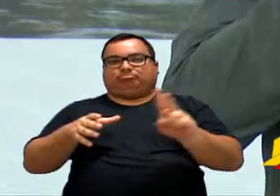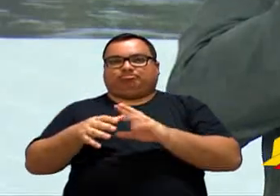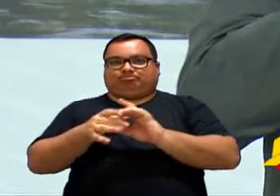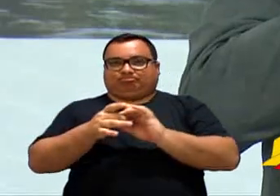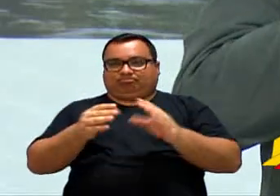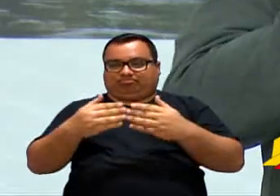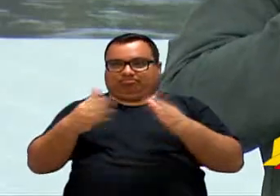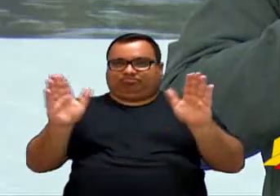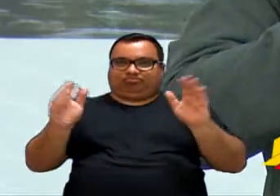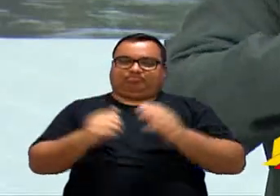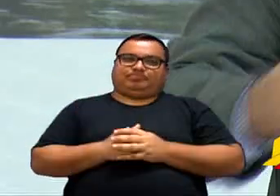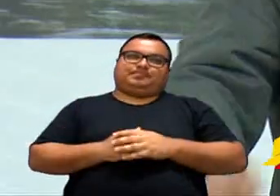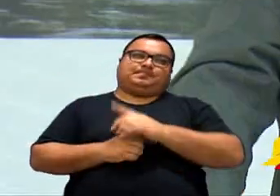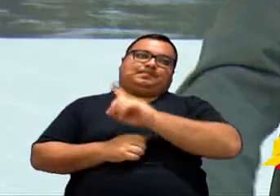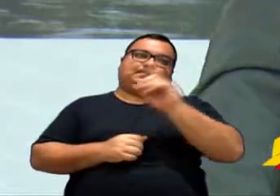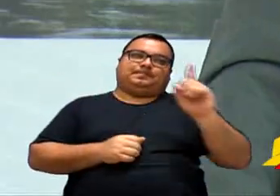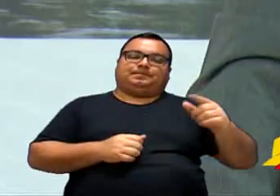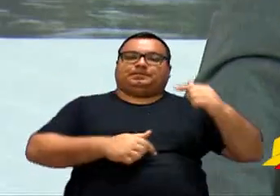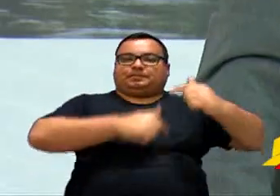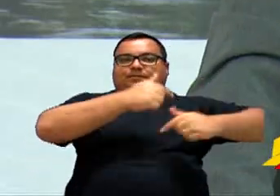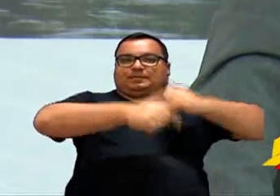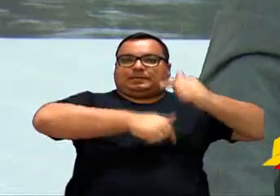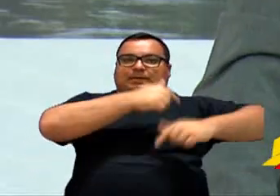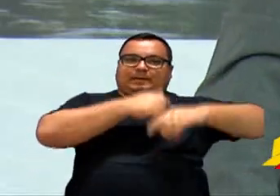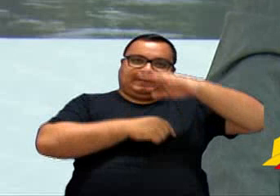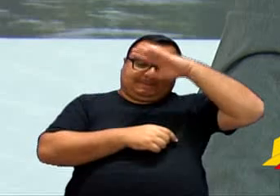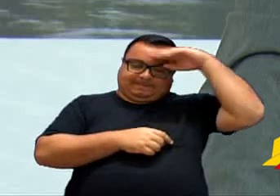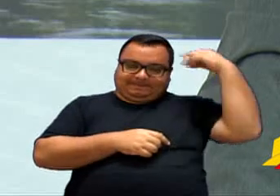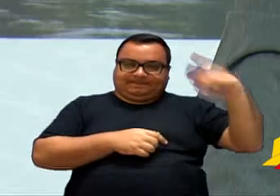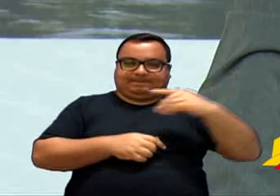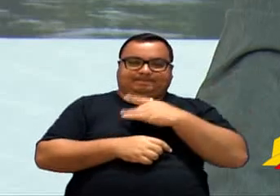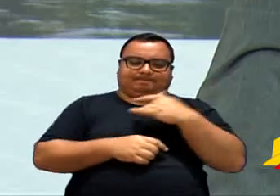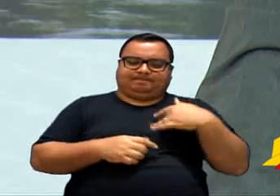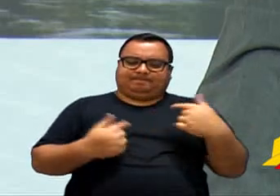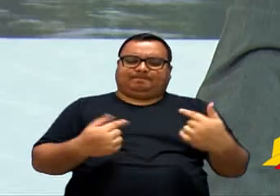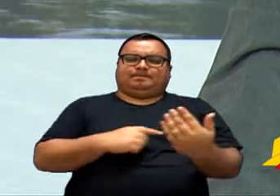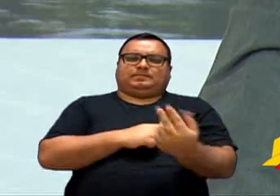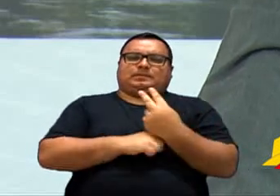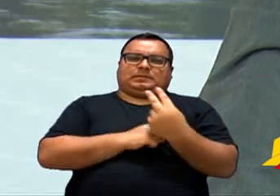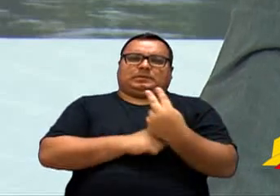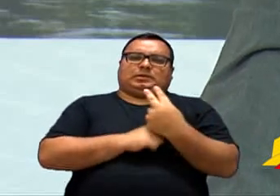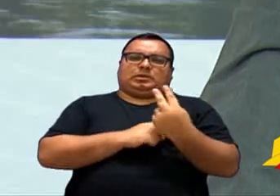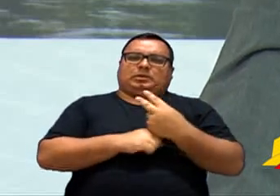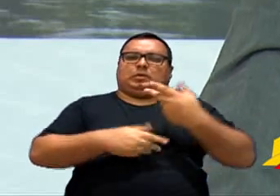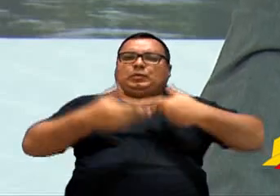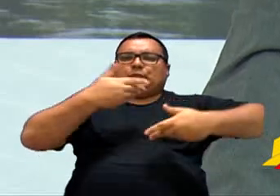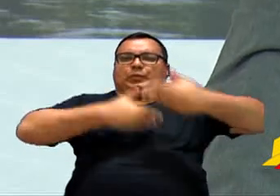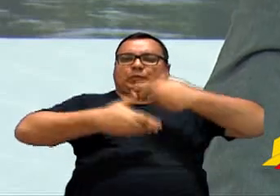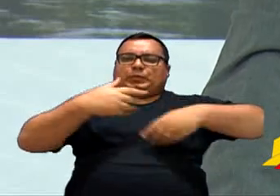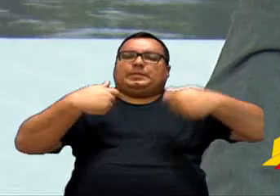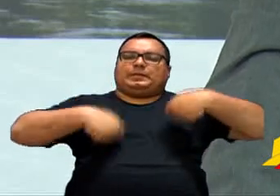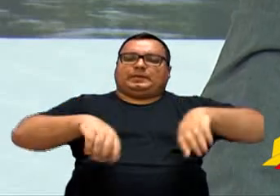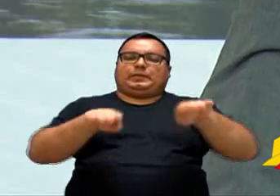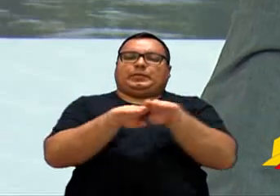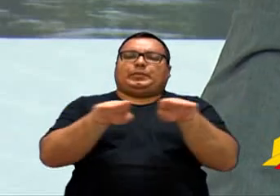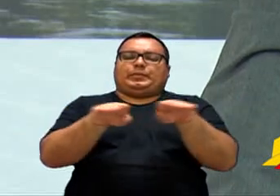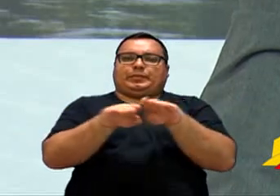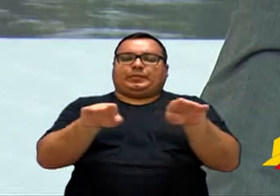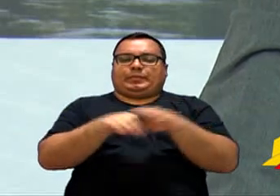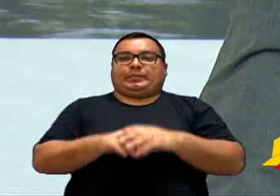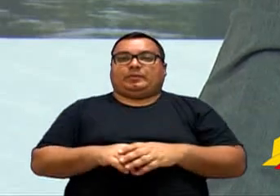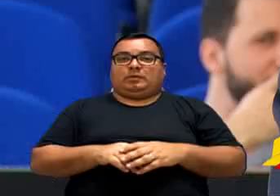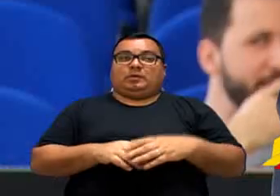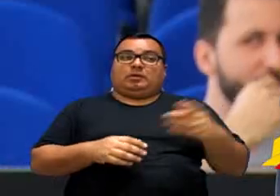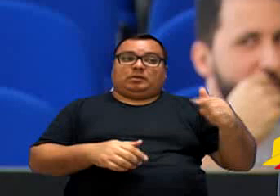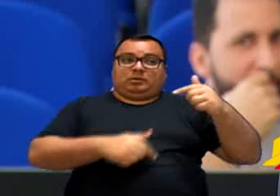vida, a sua energia vital. Tem que ter garantia, vereador. Sim. As pessoas que estão aí trabalhando estão